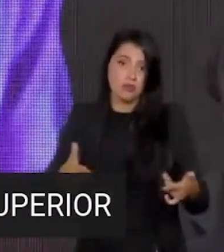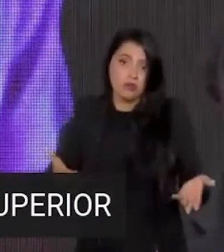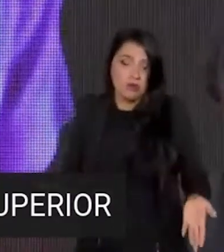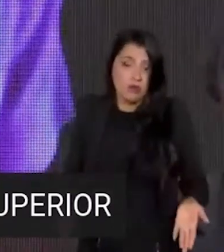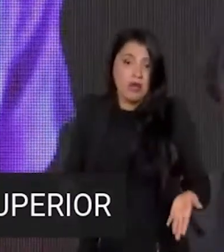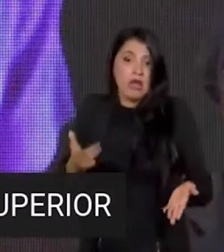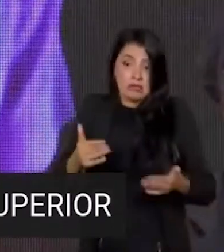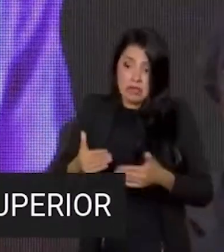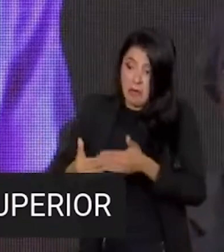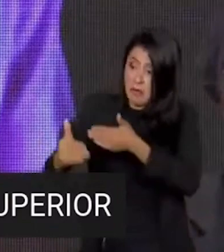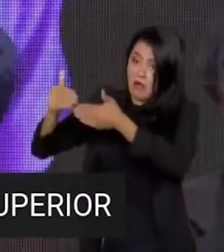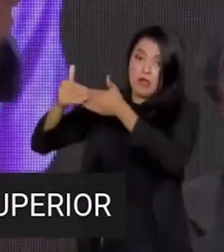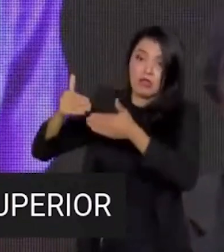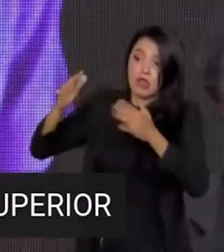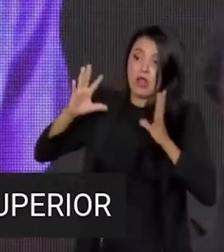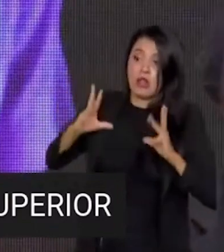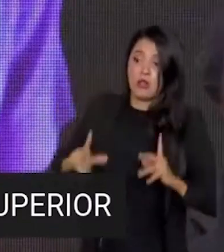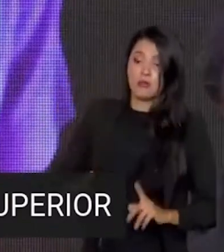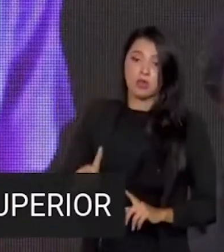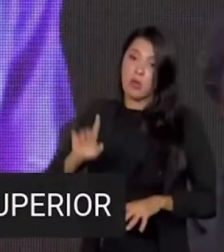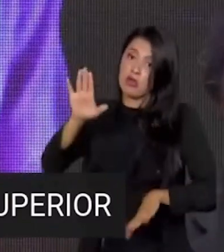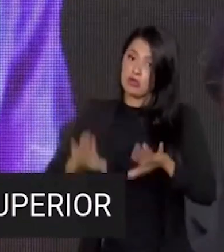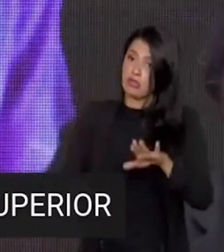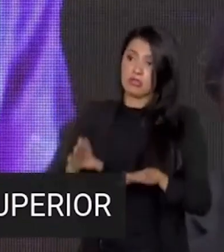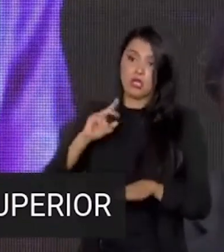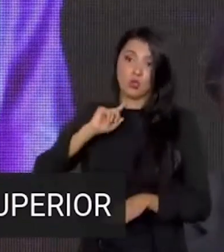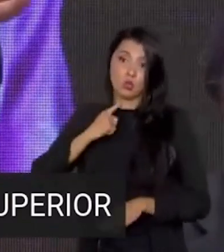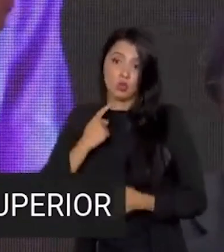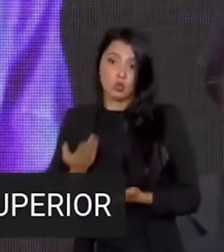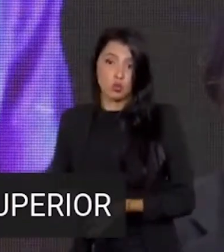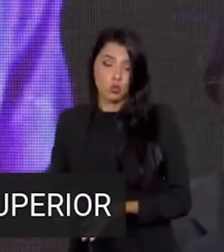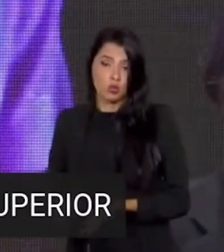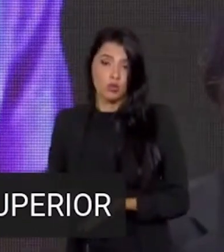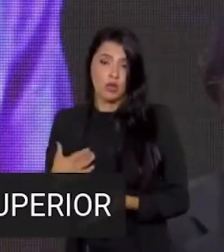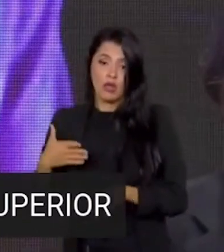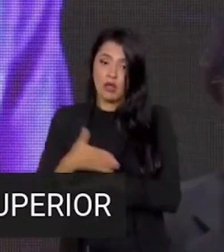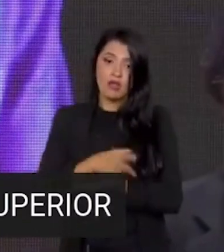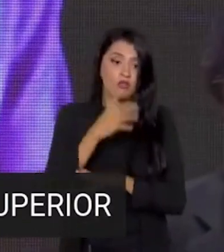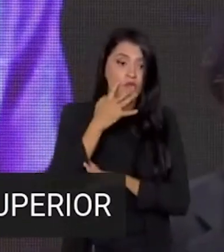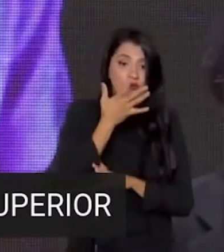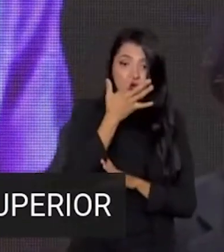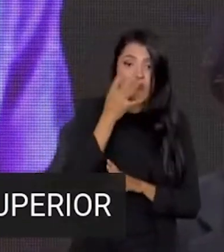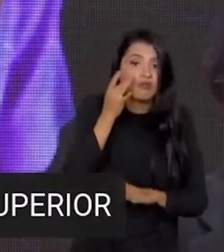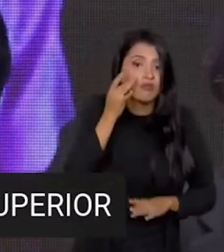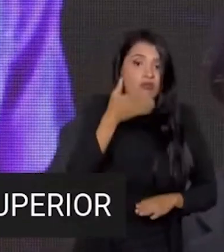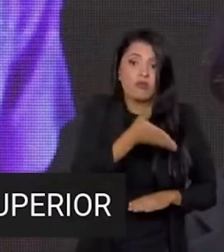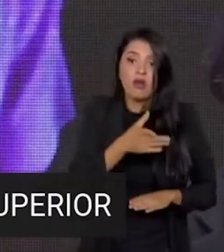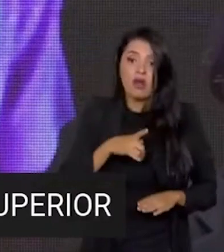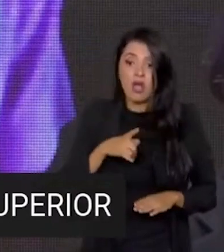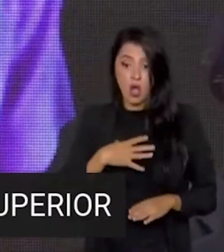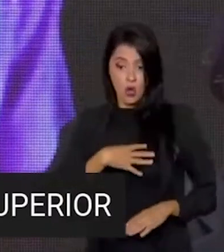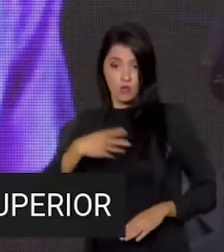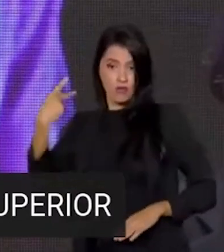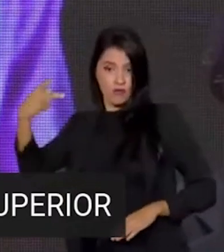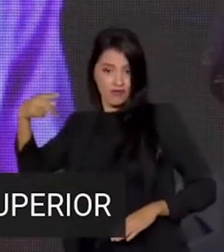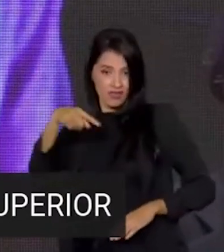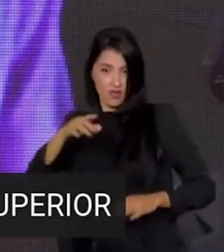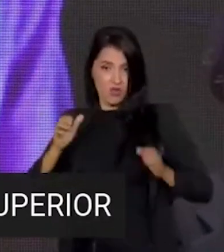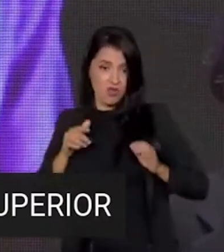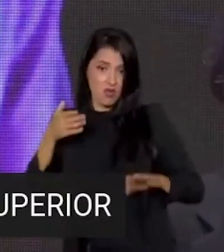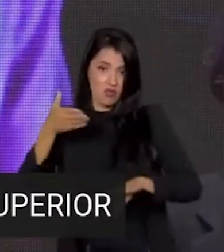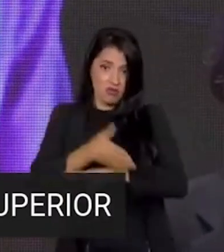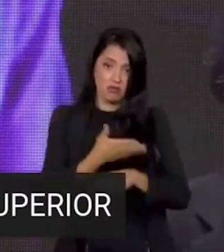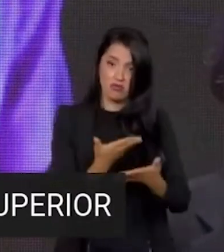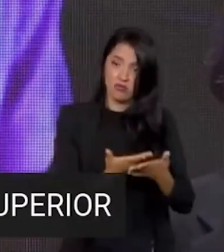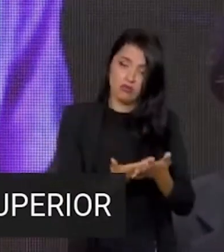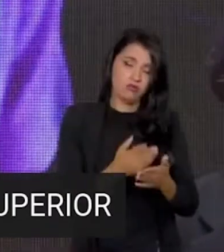parede está limpa ou não, muitas vezes não está. Eles não frequentam. Os filhos deles não estudam